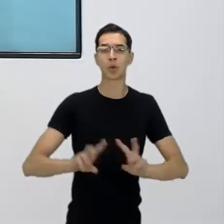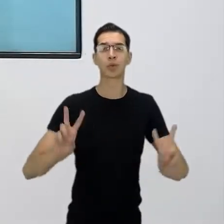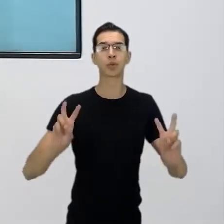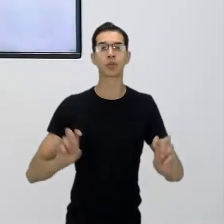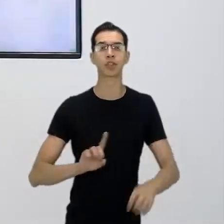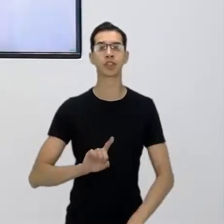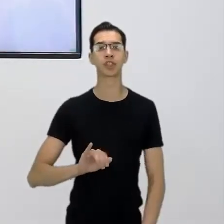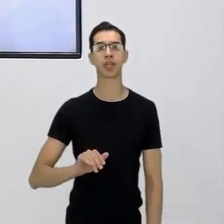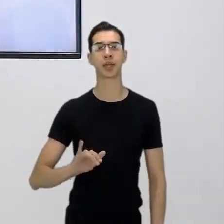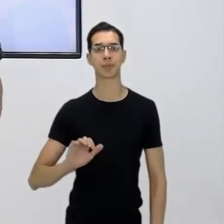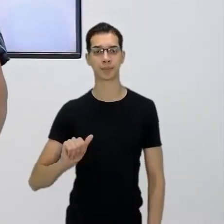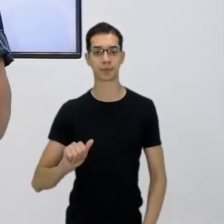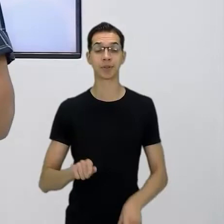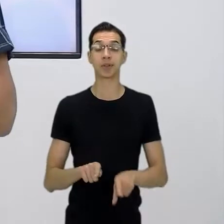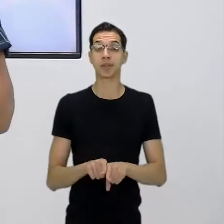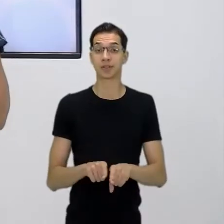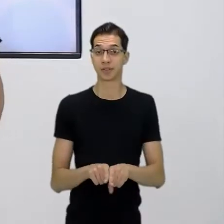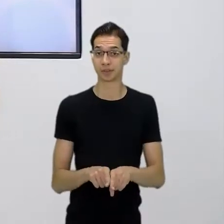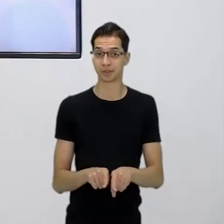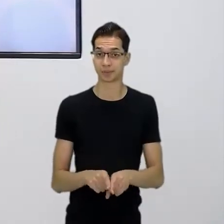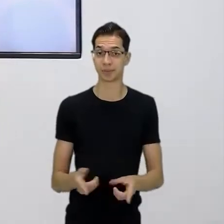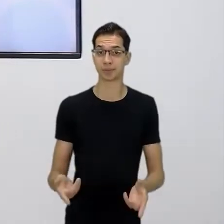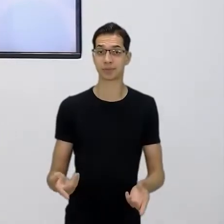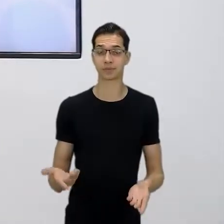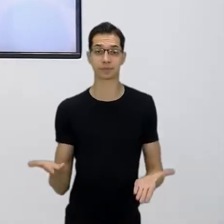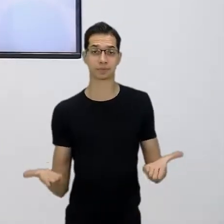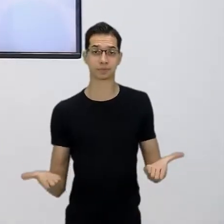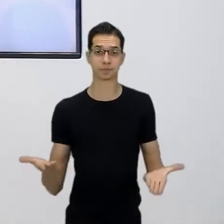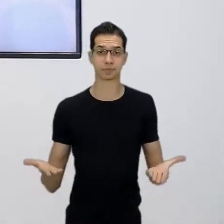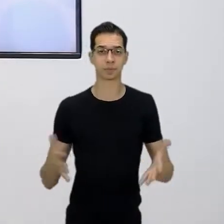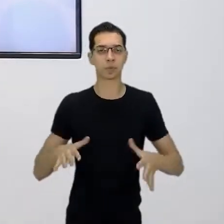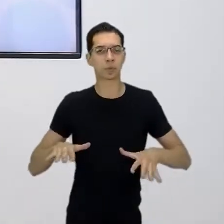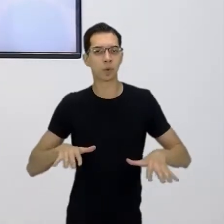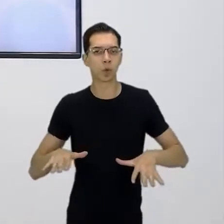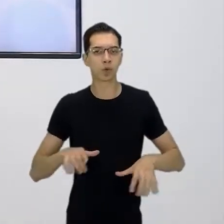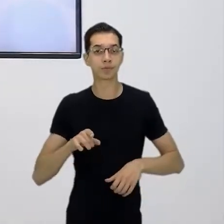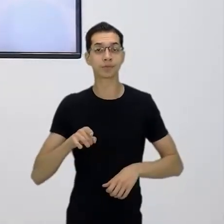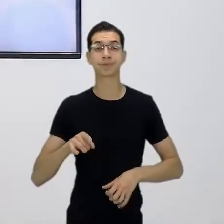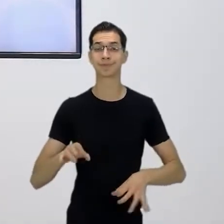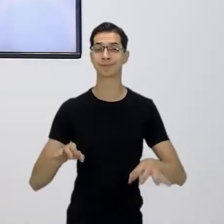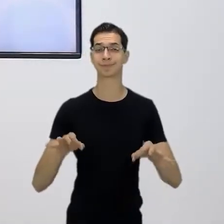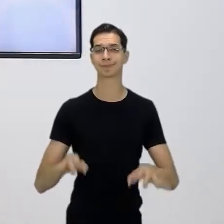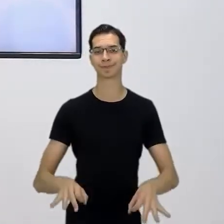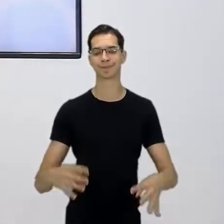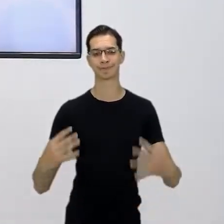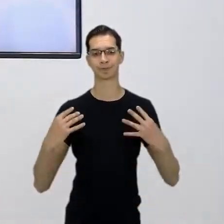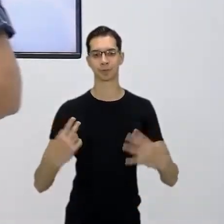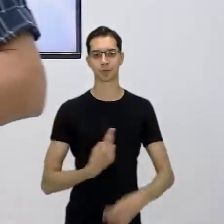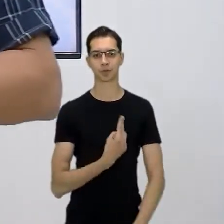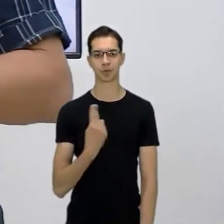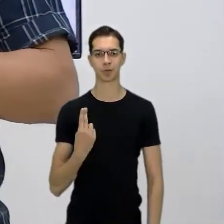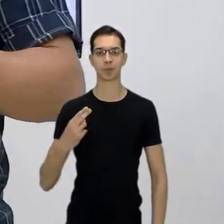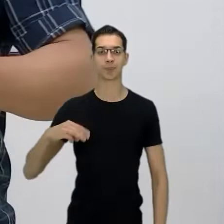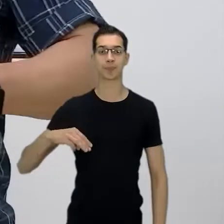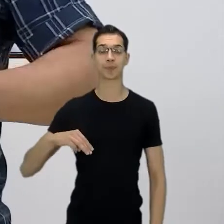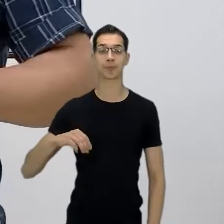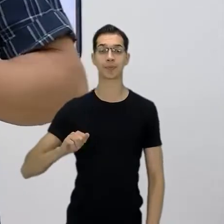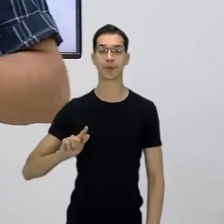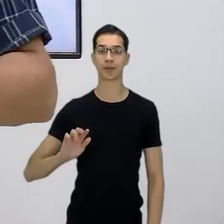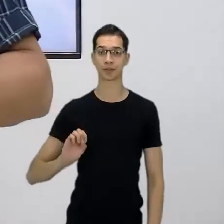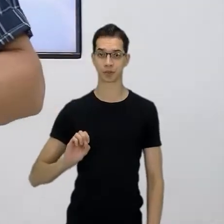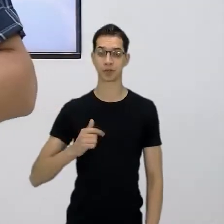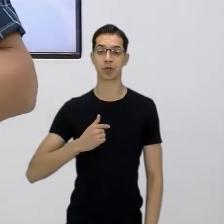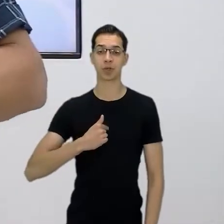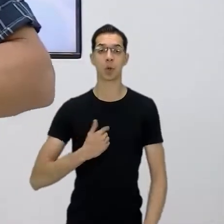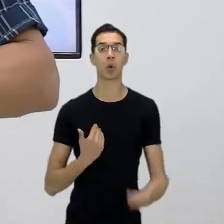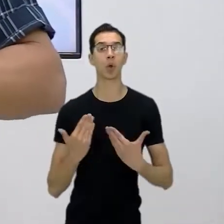dinâmica, movimento e equilíbrio, você chegou no lugar certo. Eu sou o professor Magno, vou estar aqui hoje